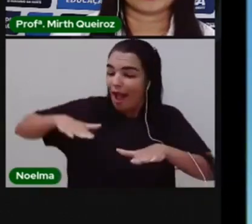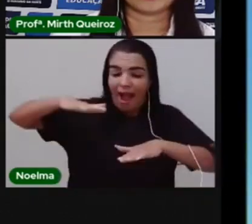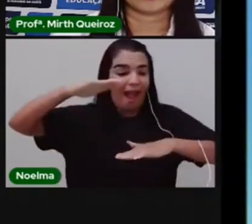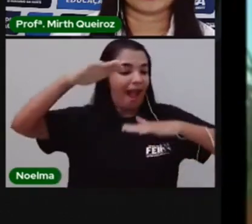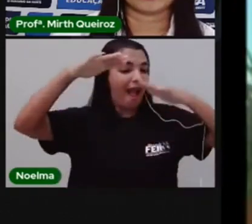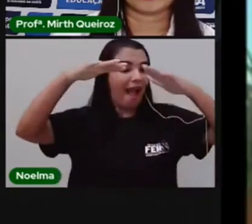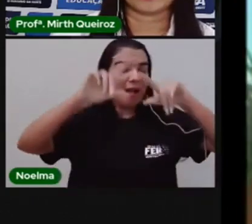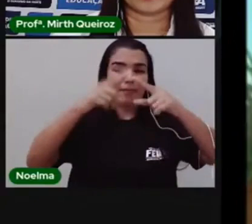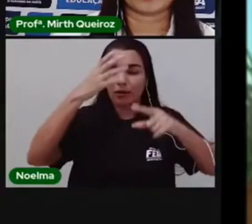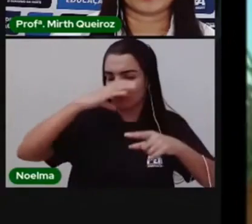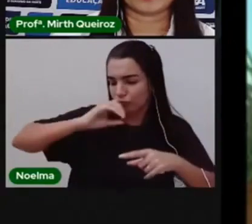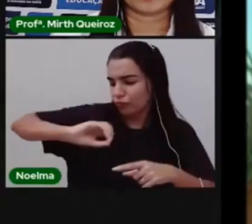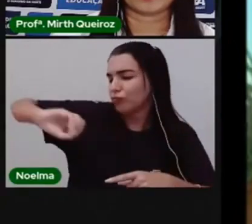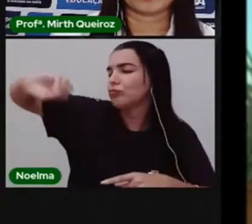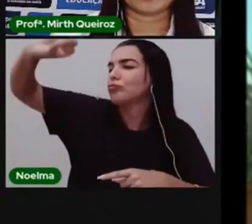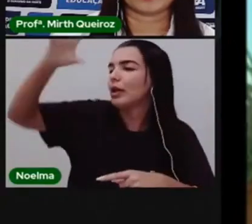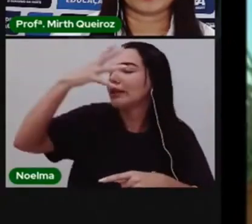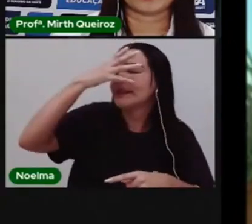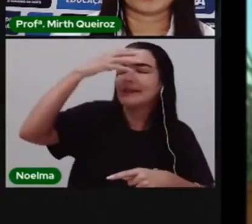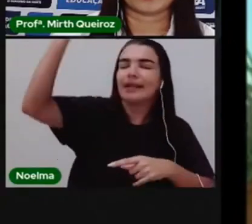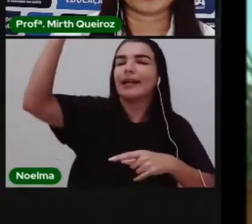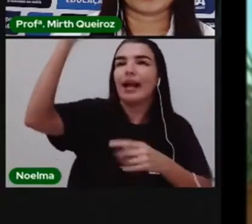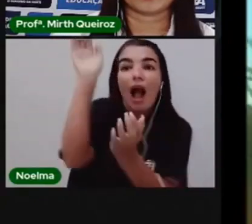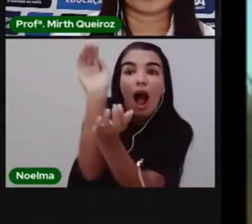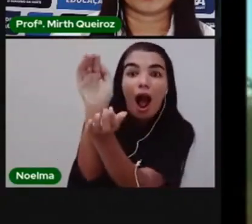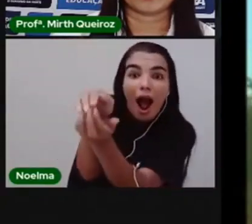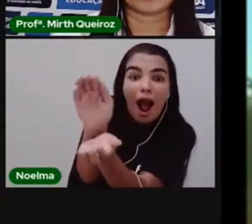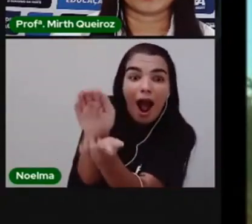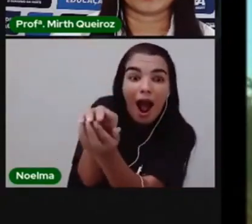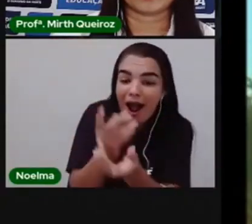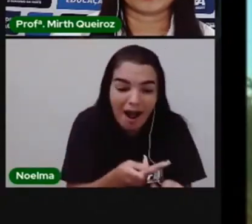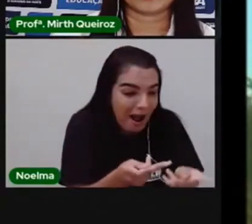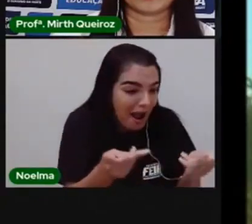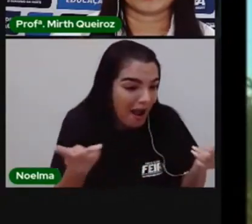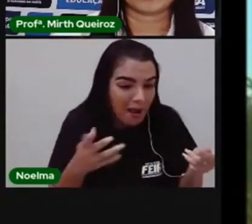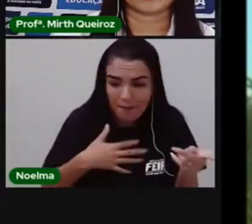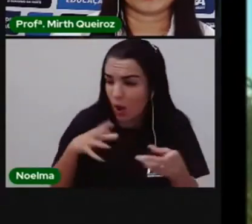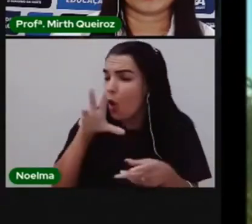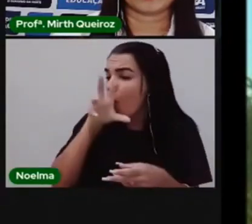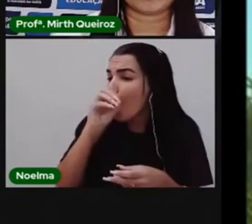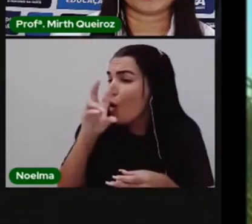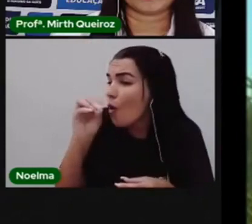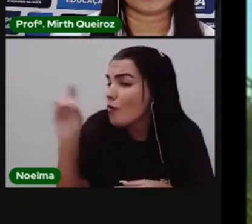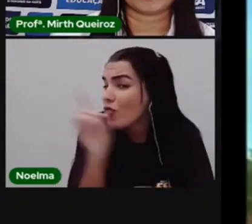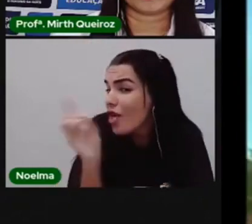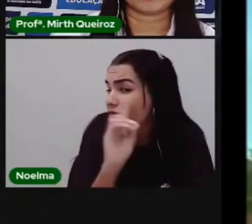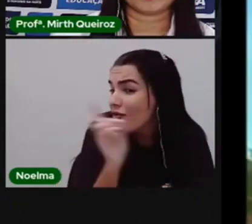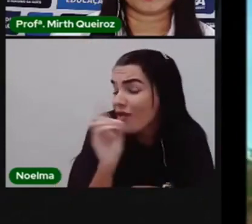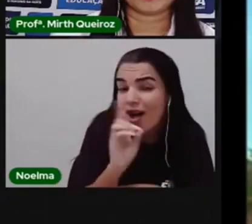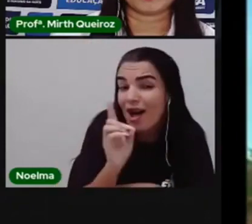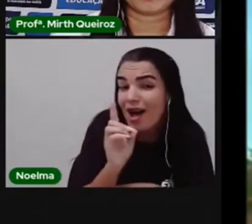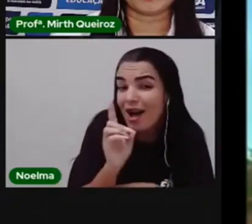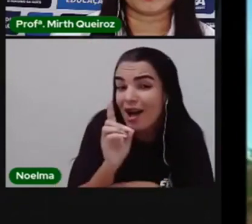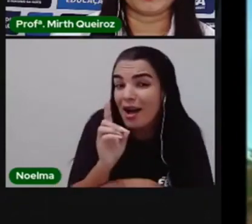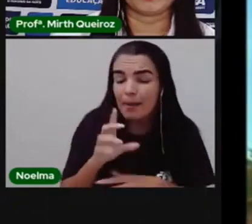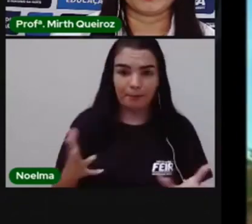de esquecer. Quando os crocodilos visitaram o pavão, quiseram meus ovinhos, mas eu disse não, não, não. Parece